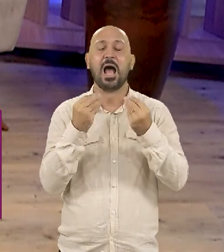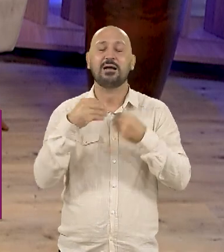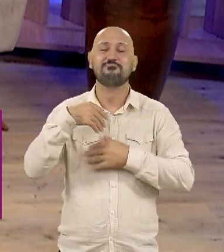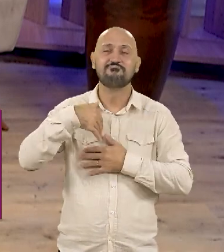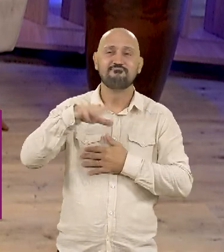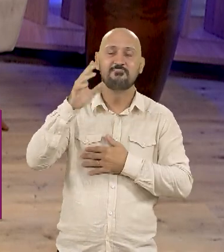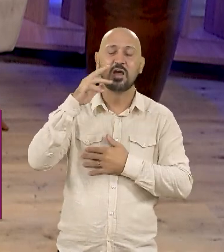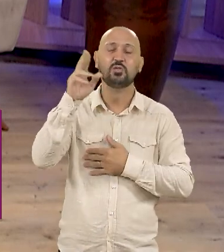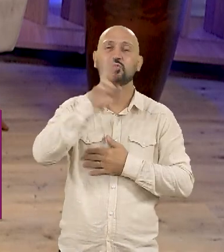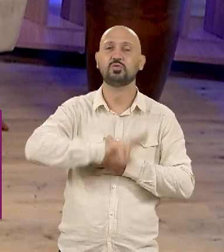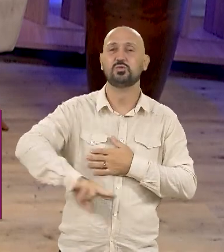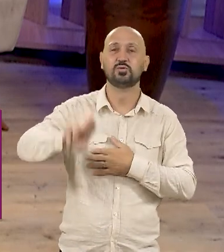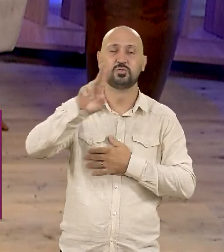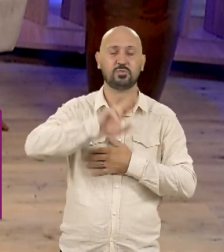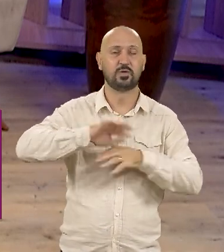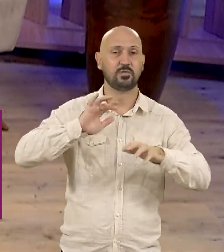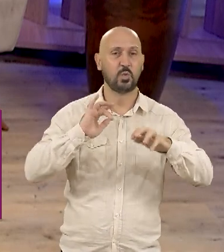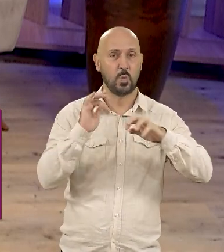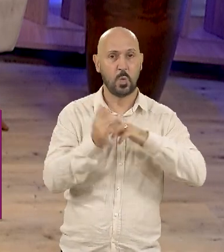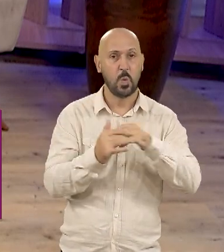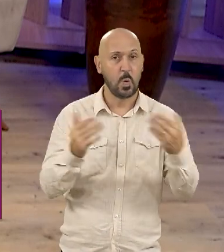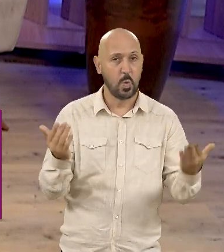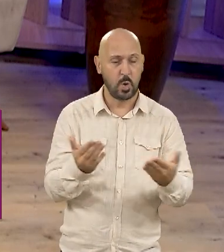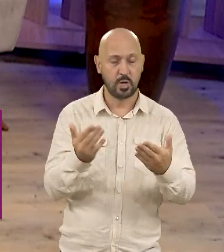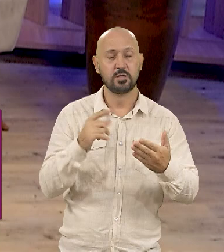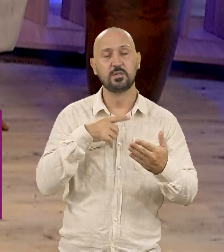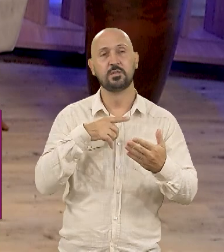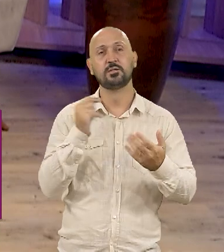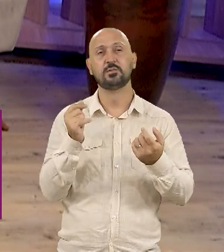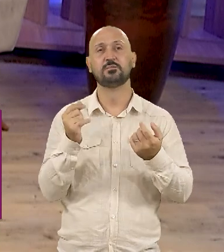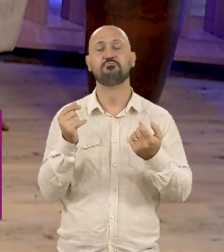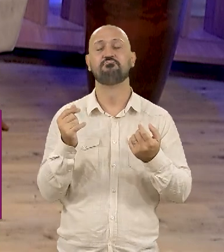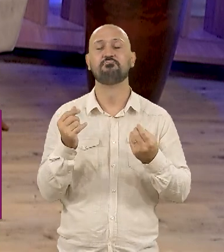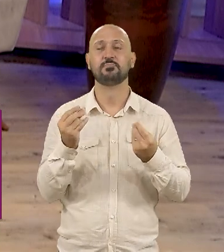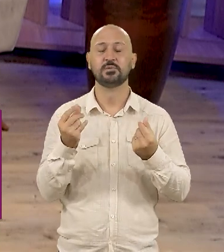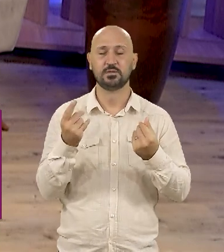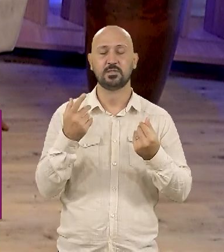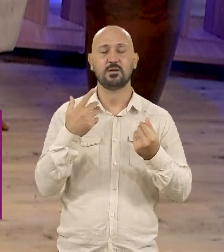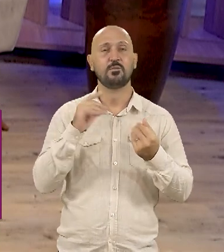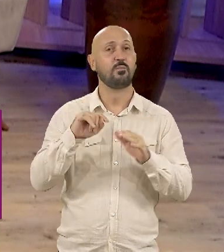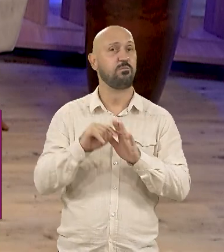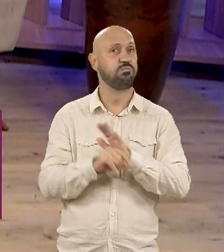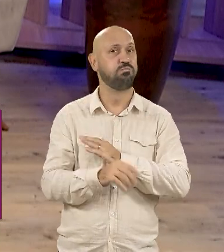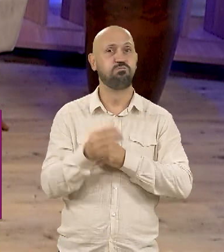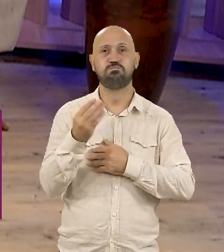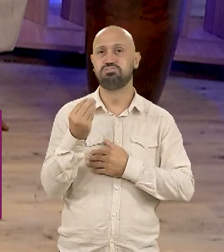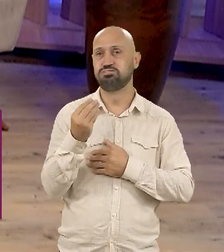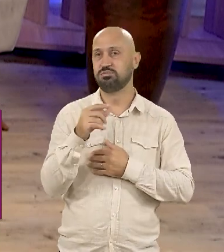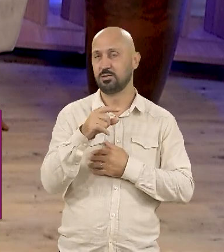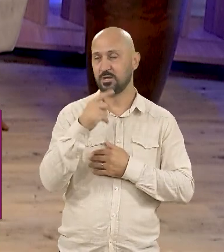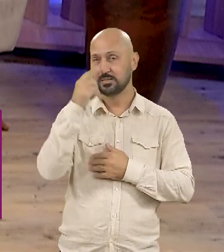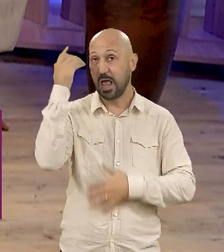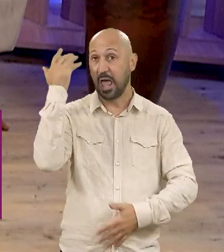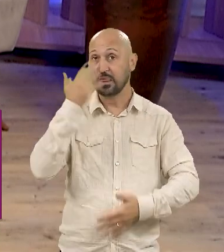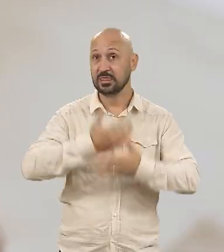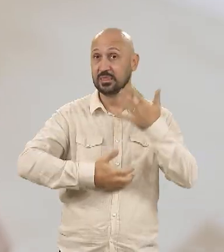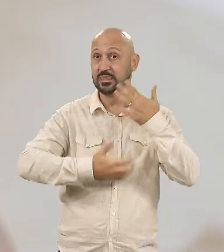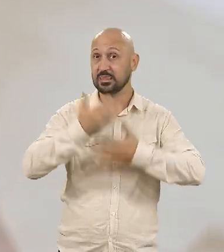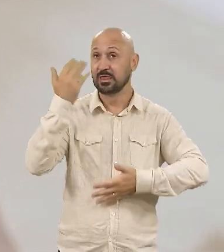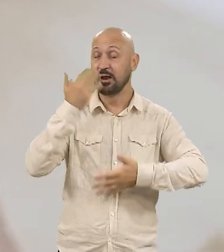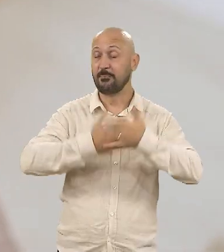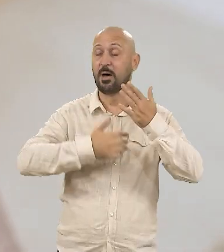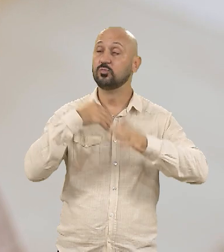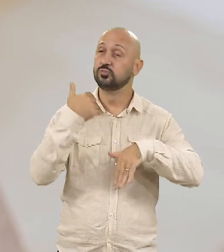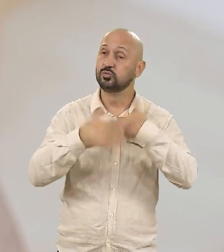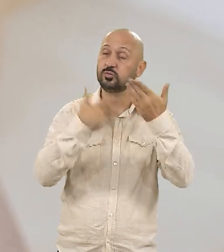Num nível absurdo, e isso atrapalha muito o desenvolvimento, os relacionamentos,